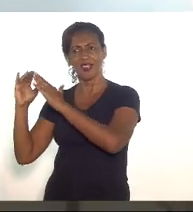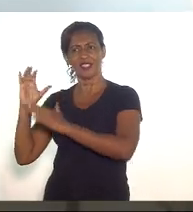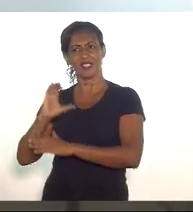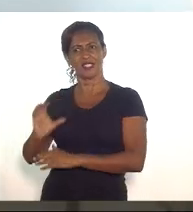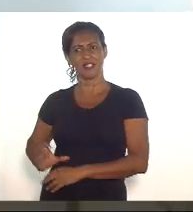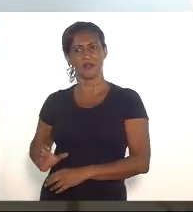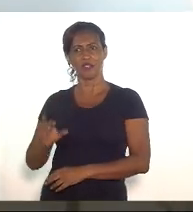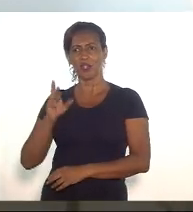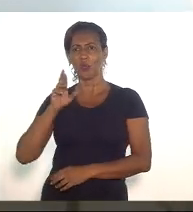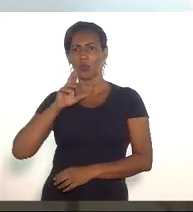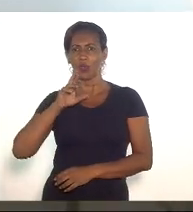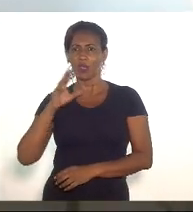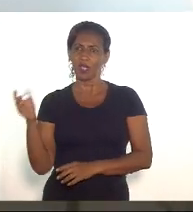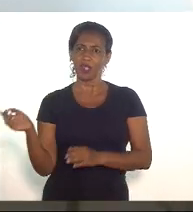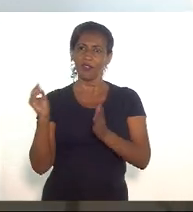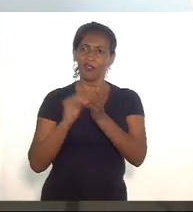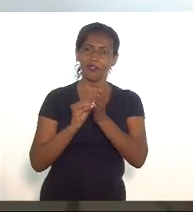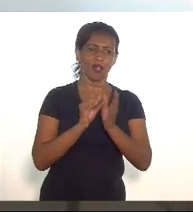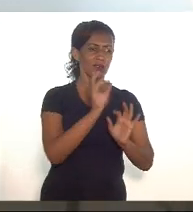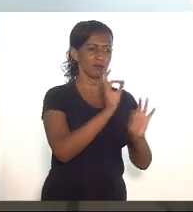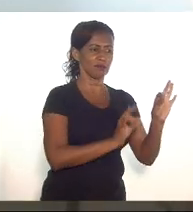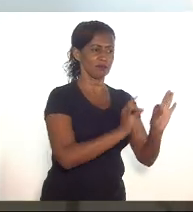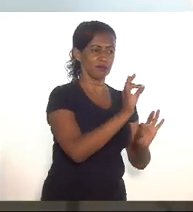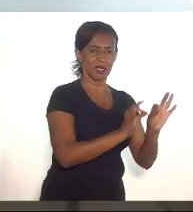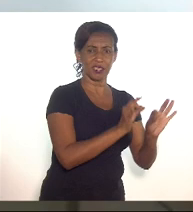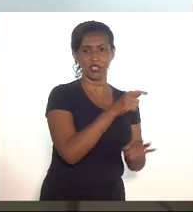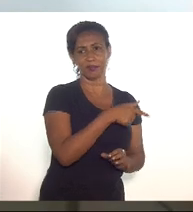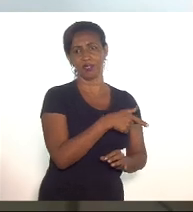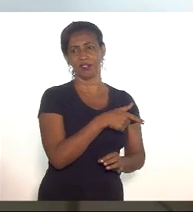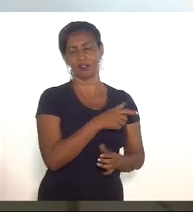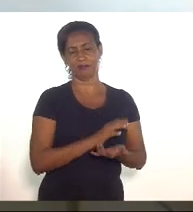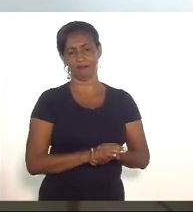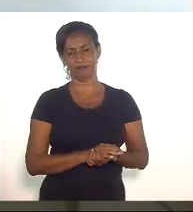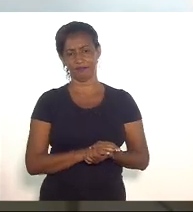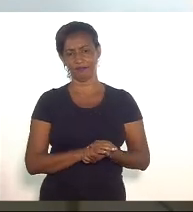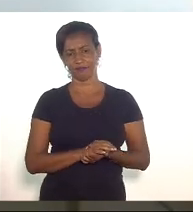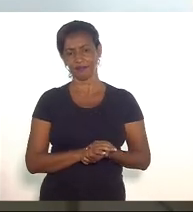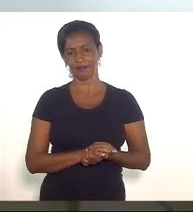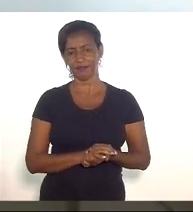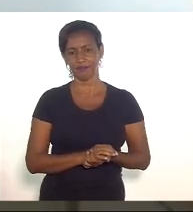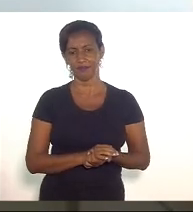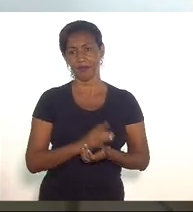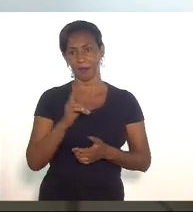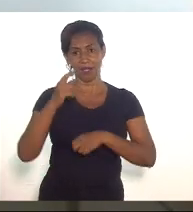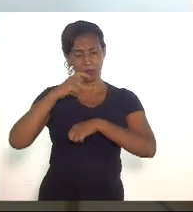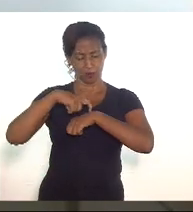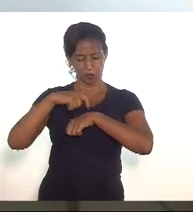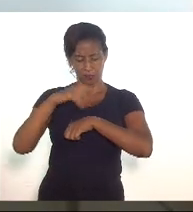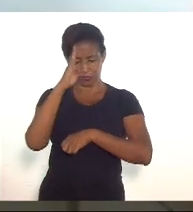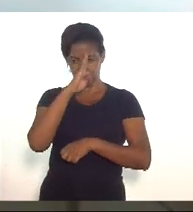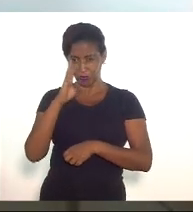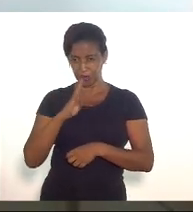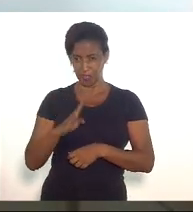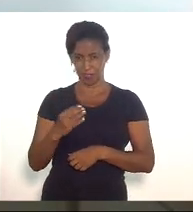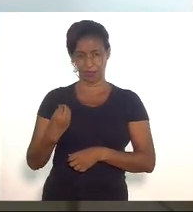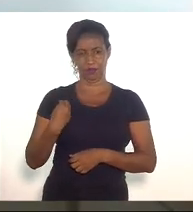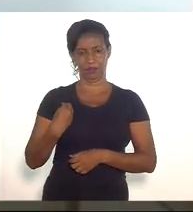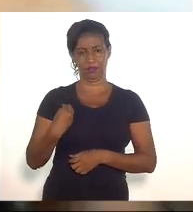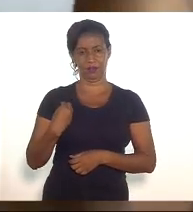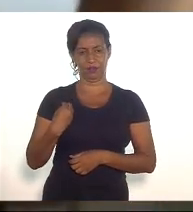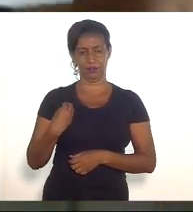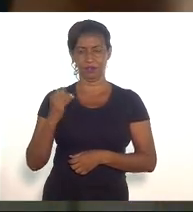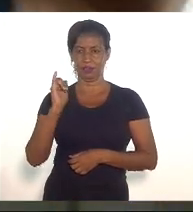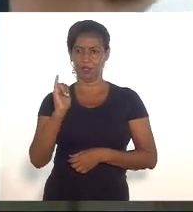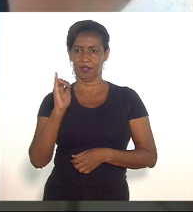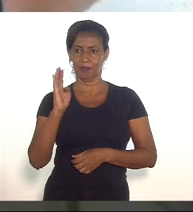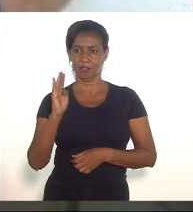planejamento? Porque, para mim, indicador é função de planejamento. Mas no momento que o Brasil vive, que o